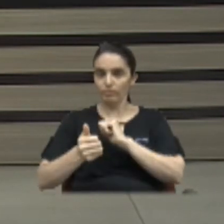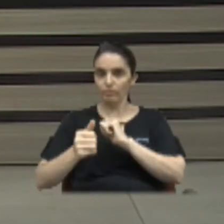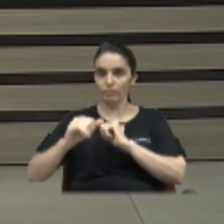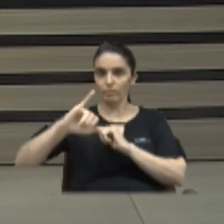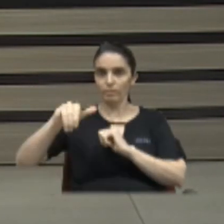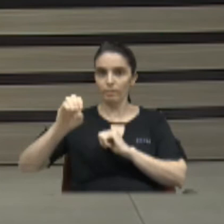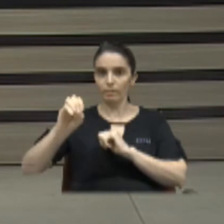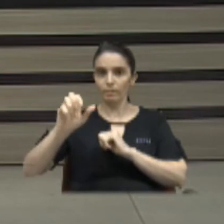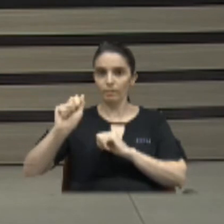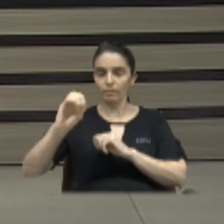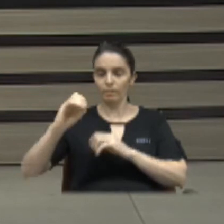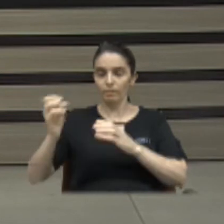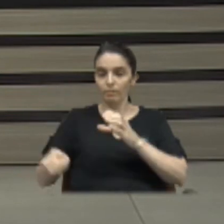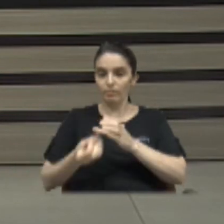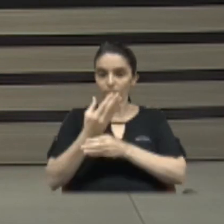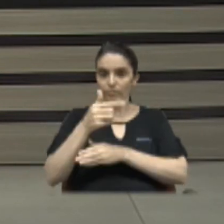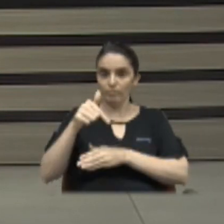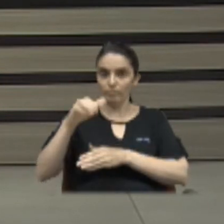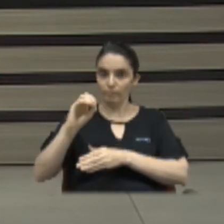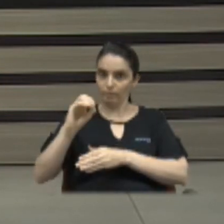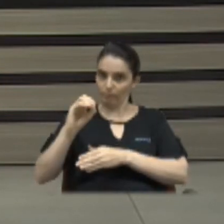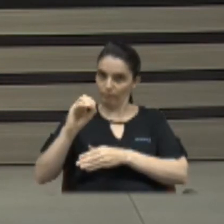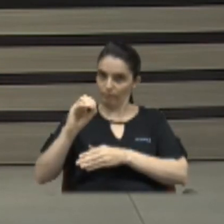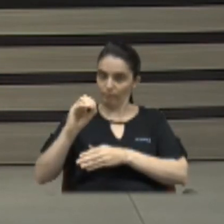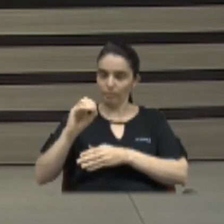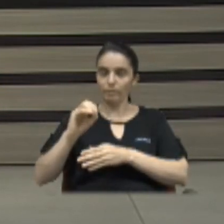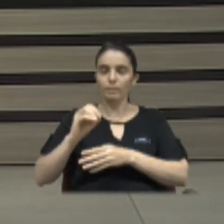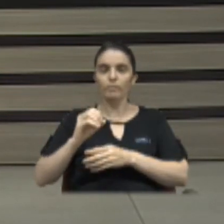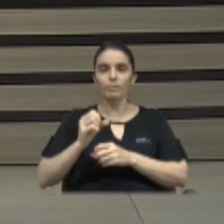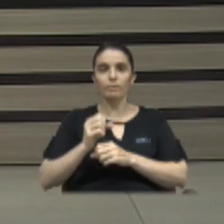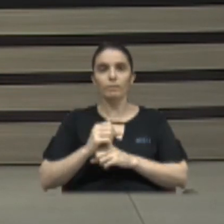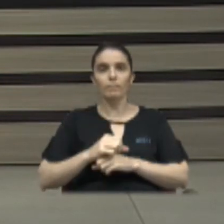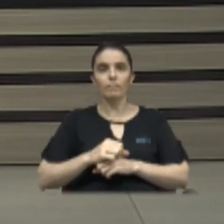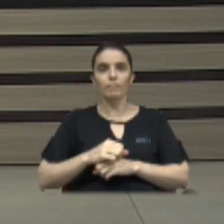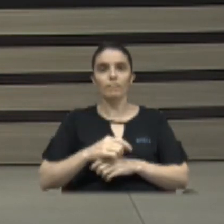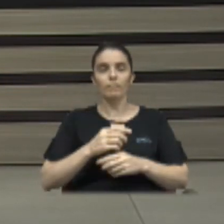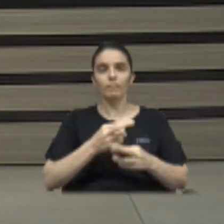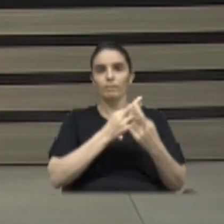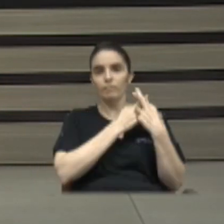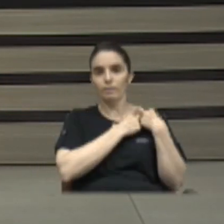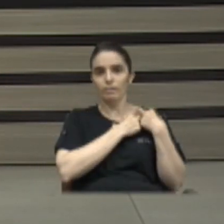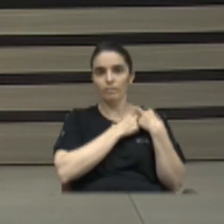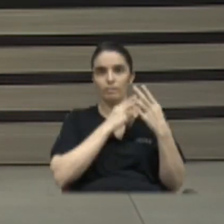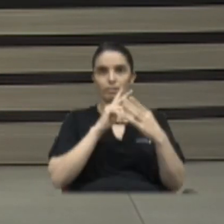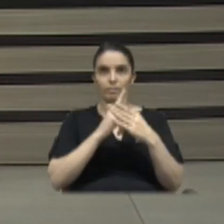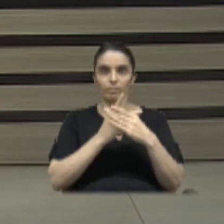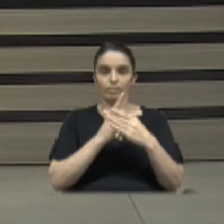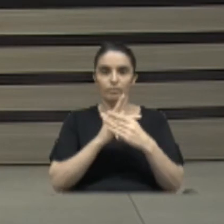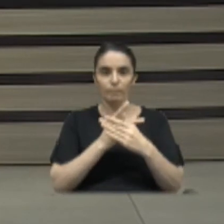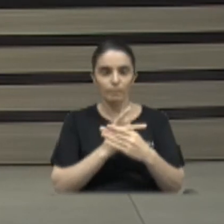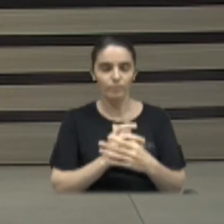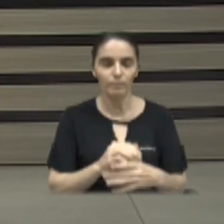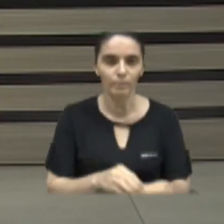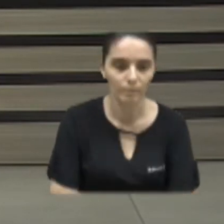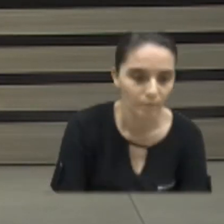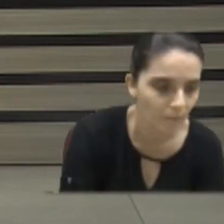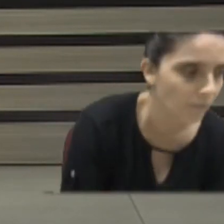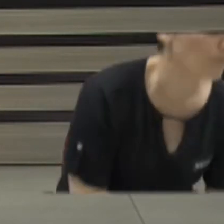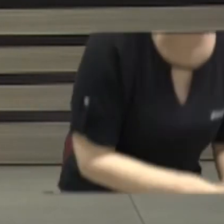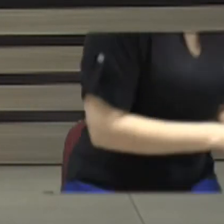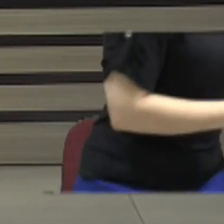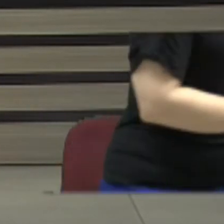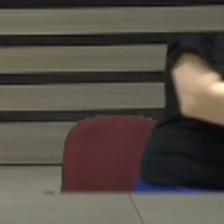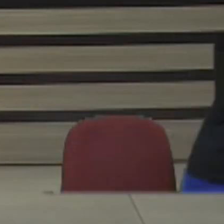seus 70 anos de fundação. Vereador Helder Lúcio de Oliveira e Antônio Franco de Moraes. Senhor presidente, em